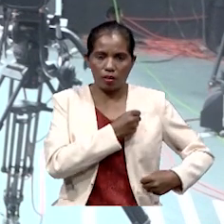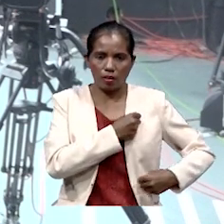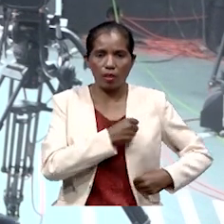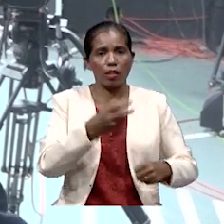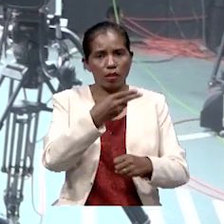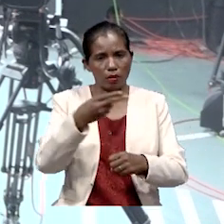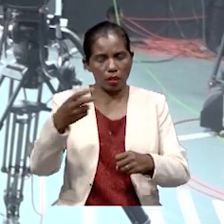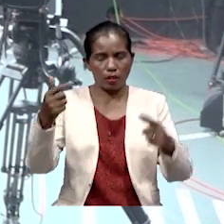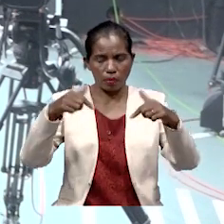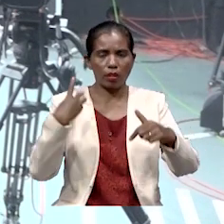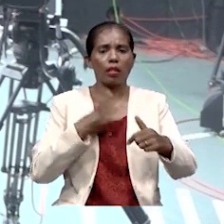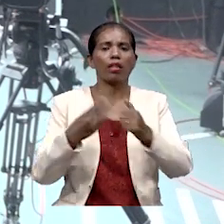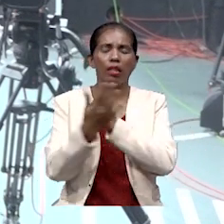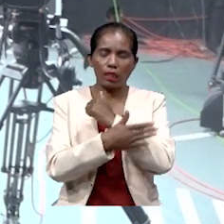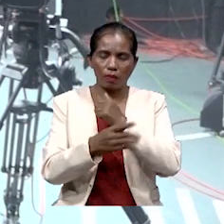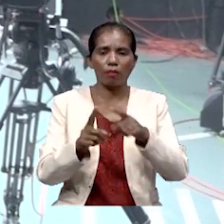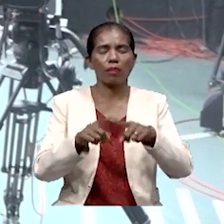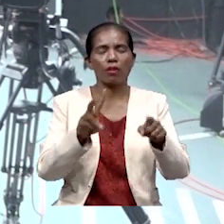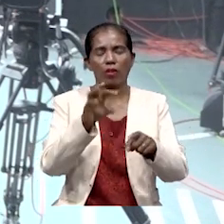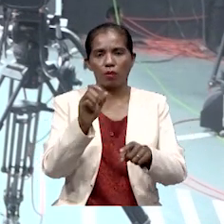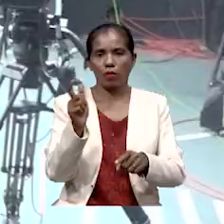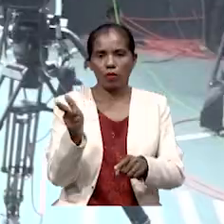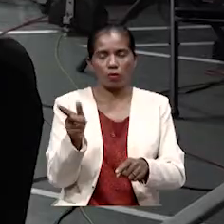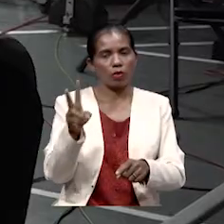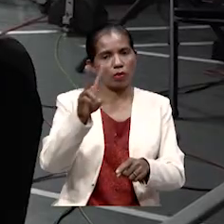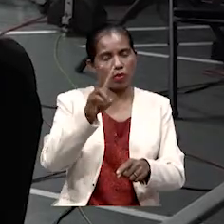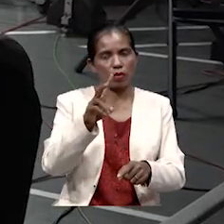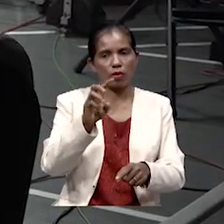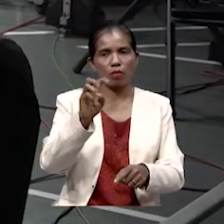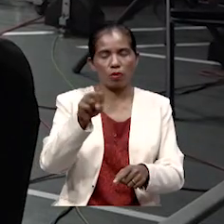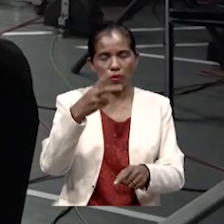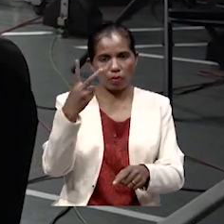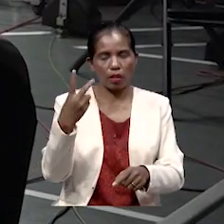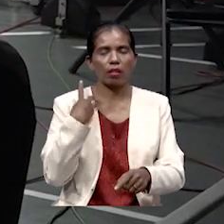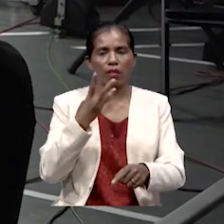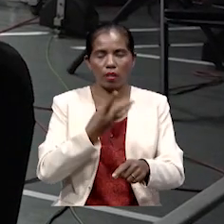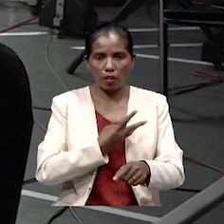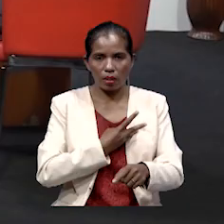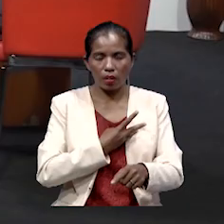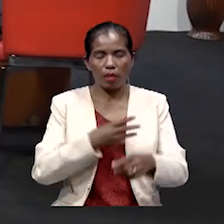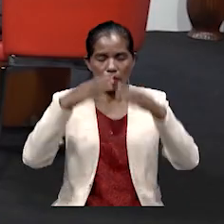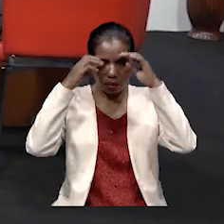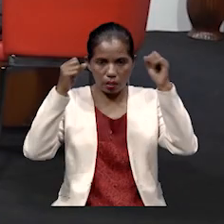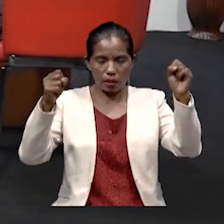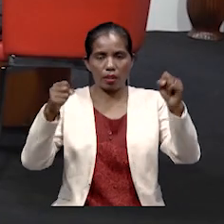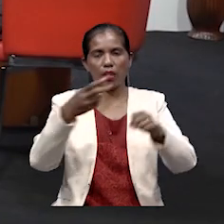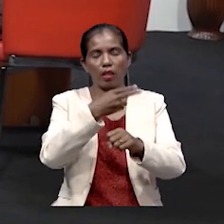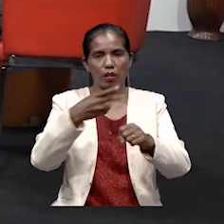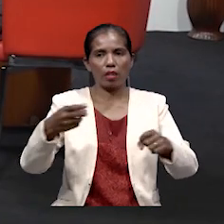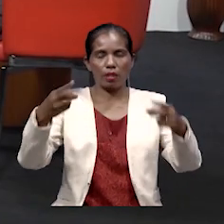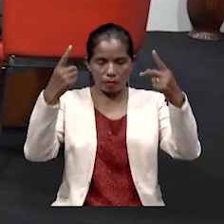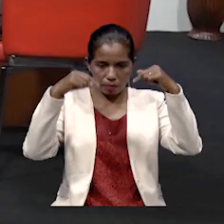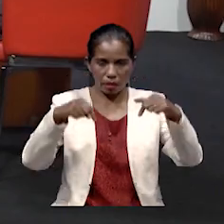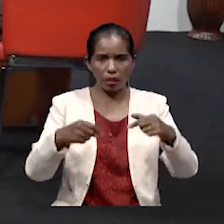Tenerife, mas ita consegue em 2002 quando ita reproclama fala independência presidente indonésia mai. Fator ainda